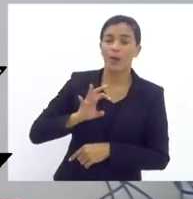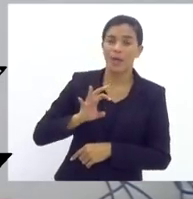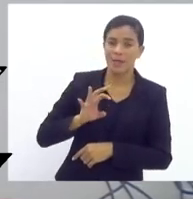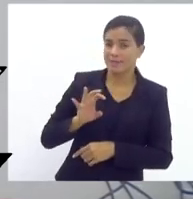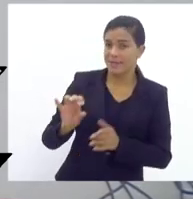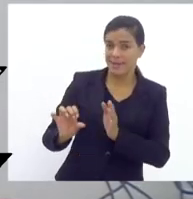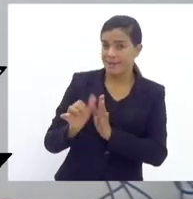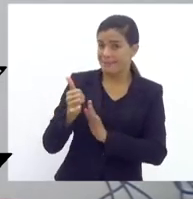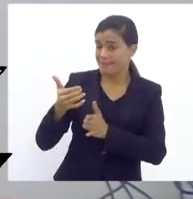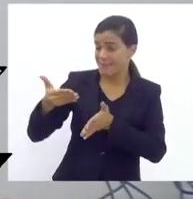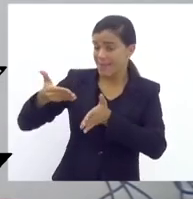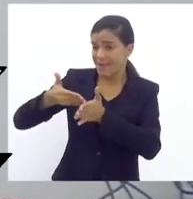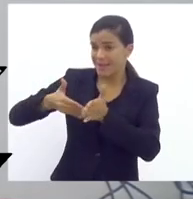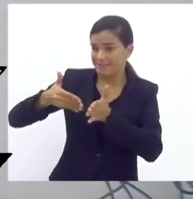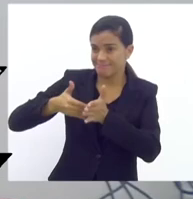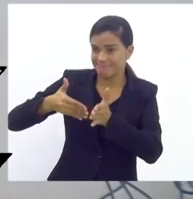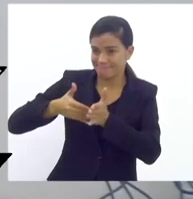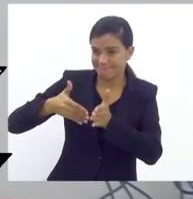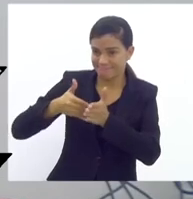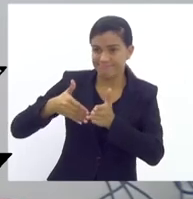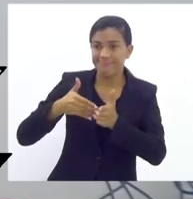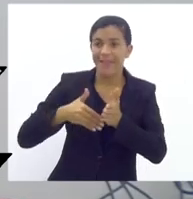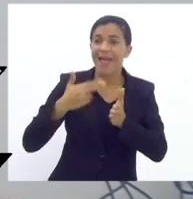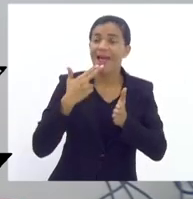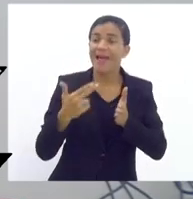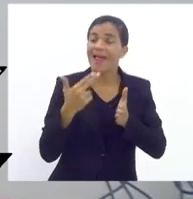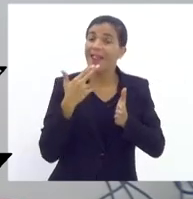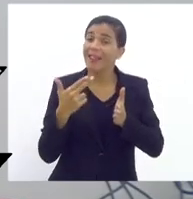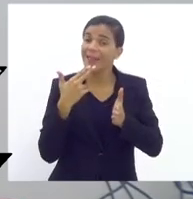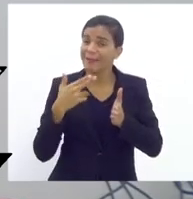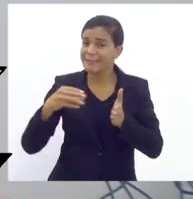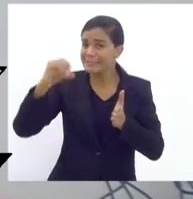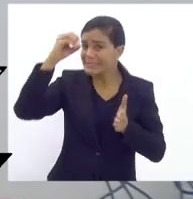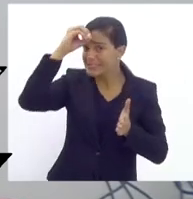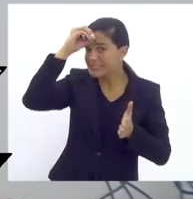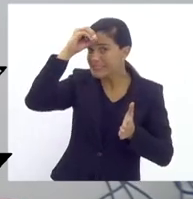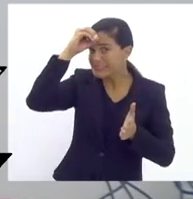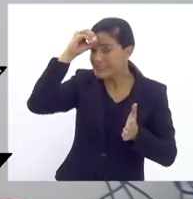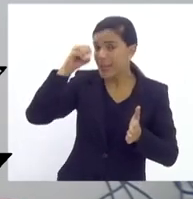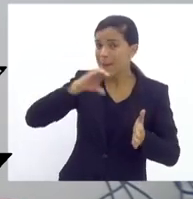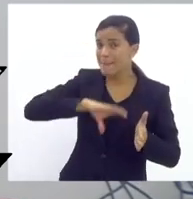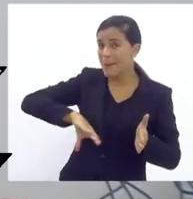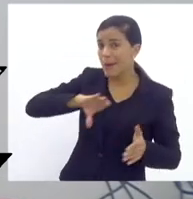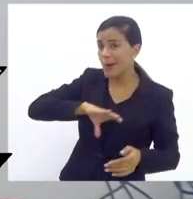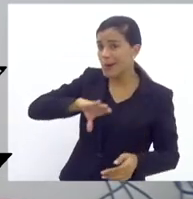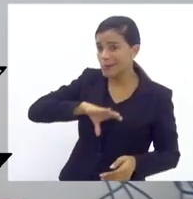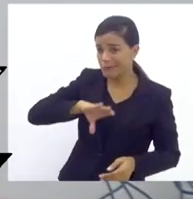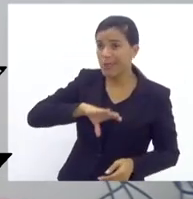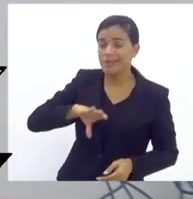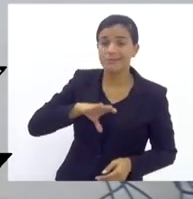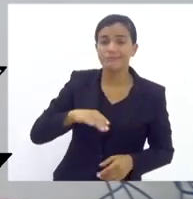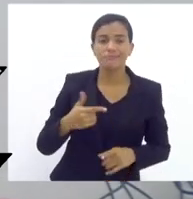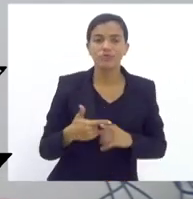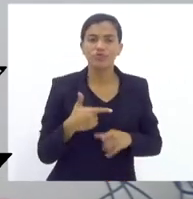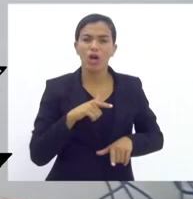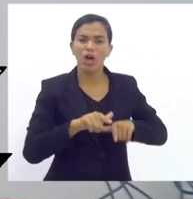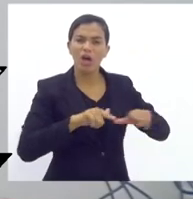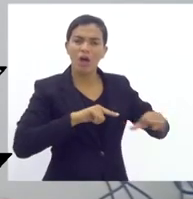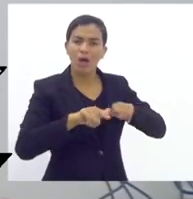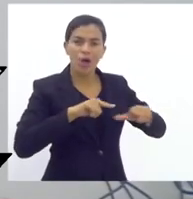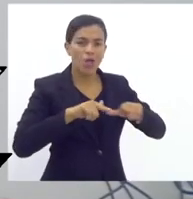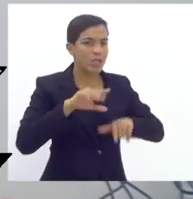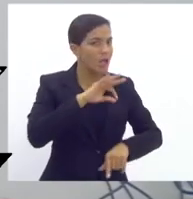a primeira baleia que a língua ele não entende bem o português para ele só trabalho